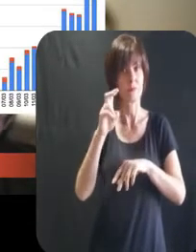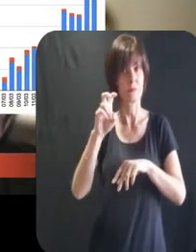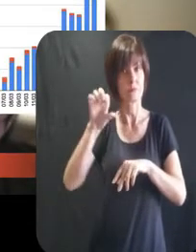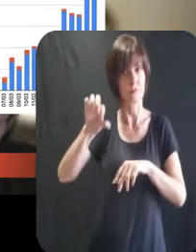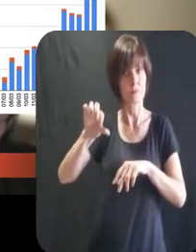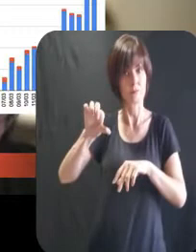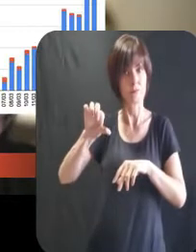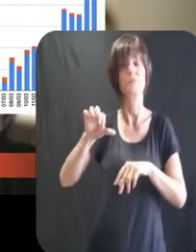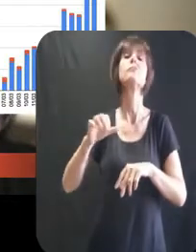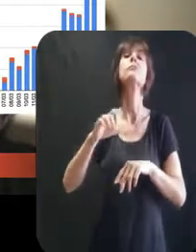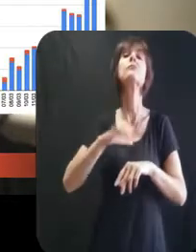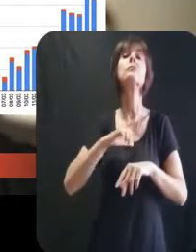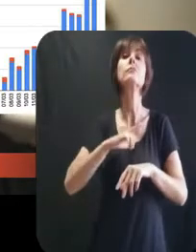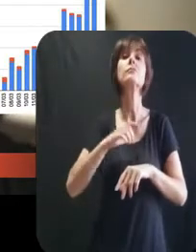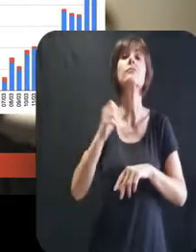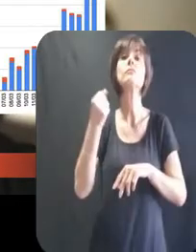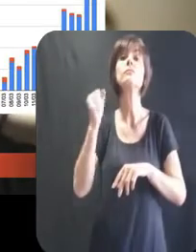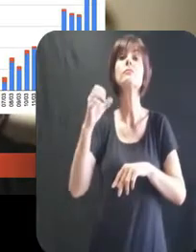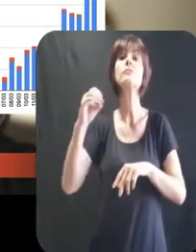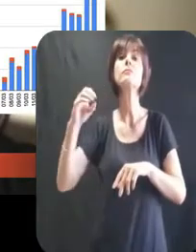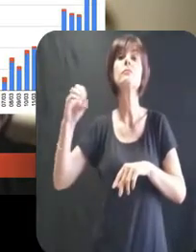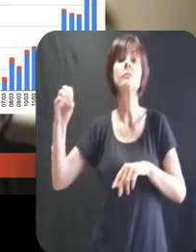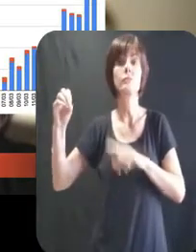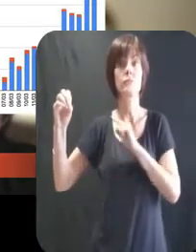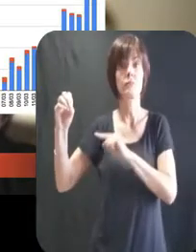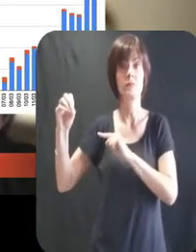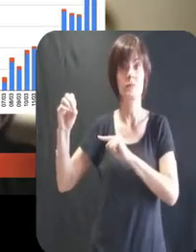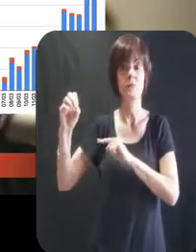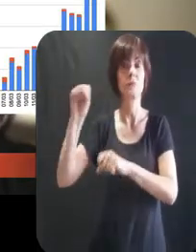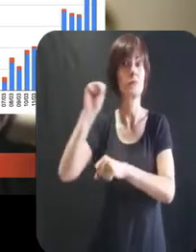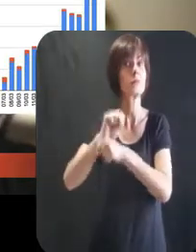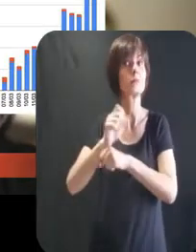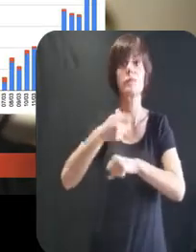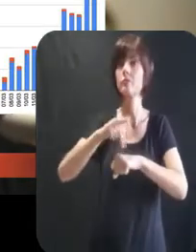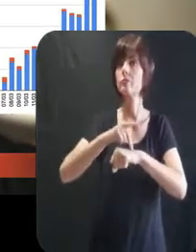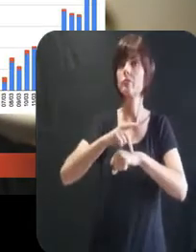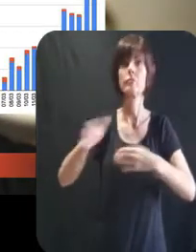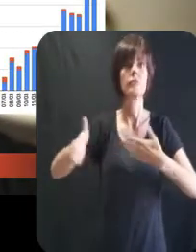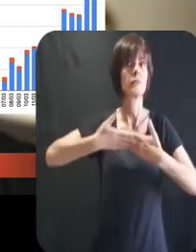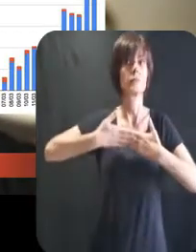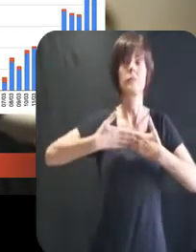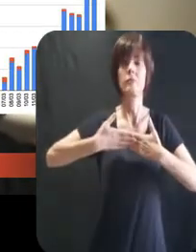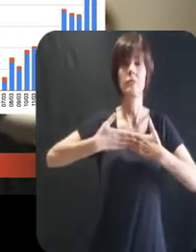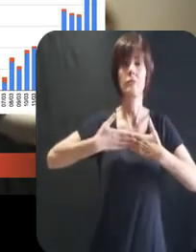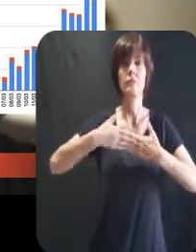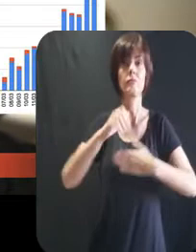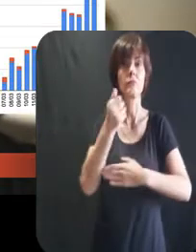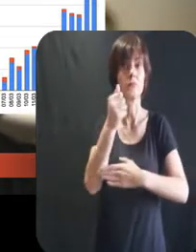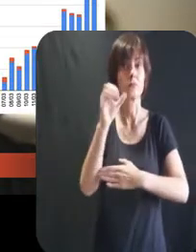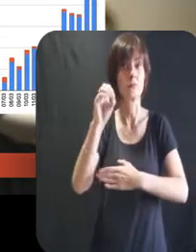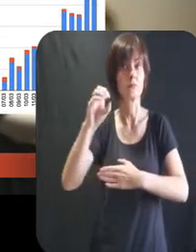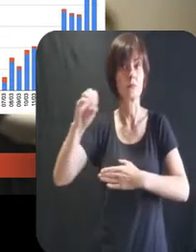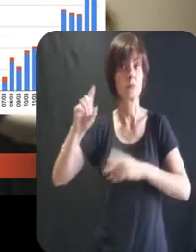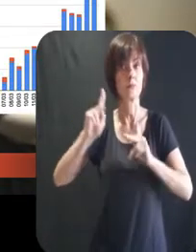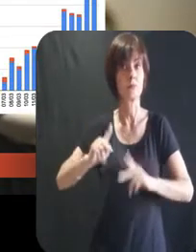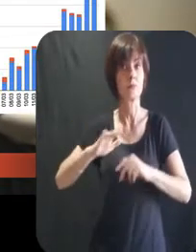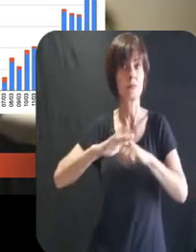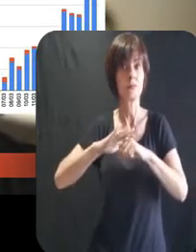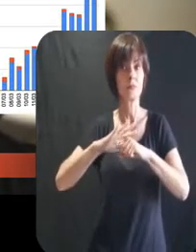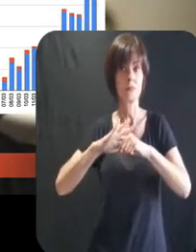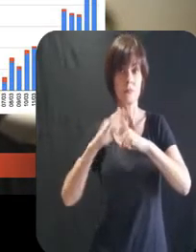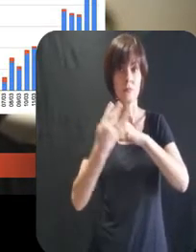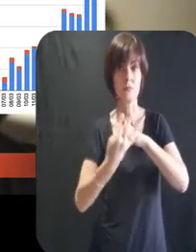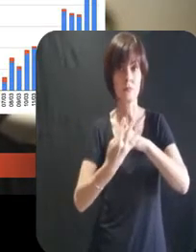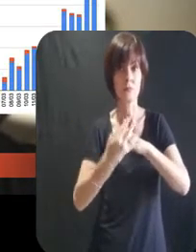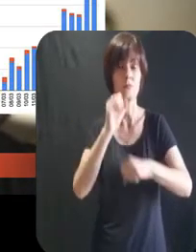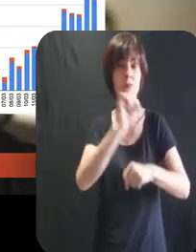259 casos naquele dia, e eles tinham 800 casos Até então, a China parou o país com